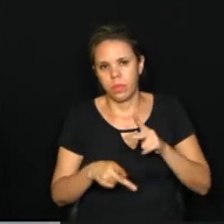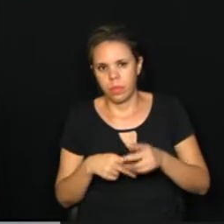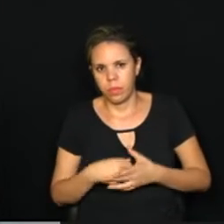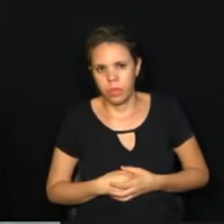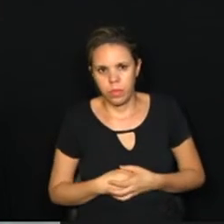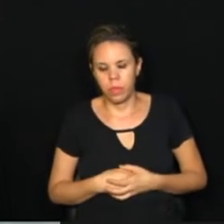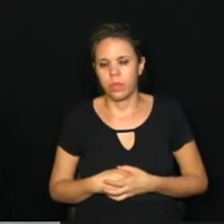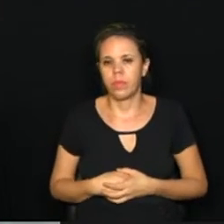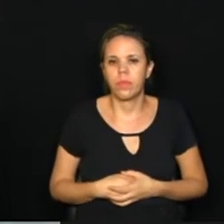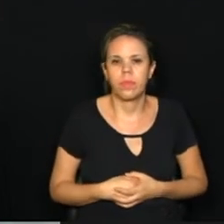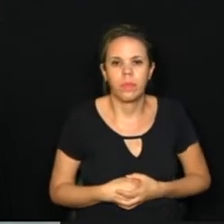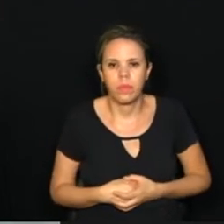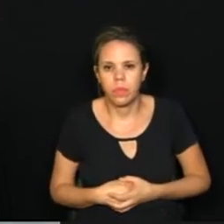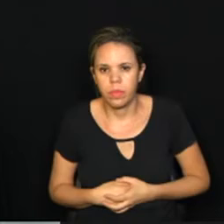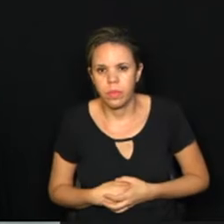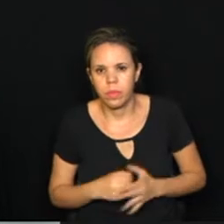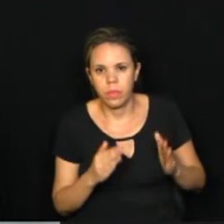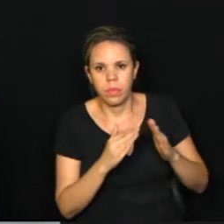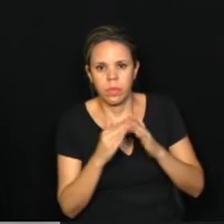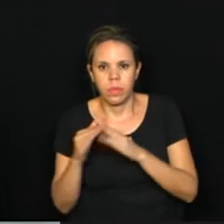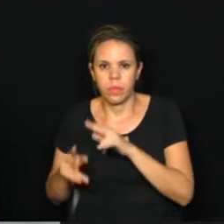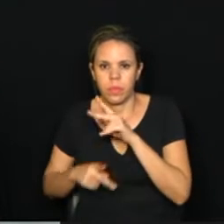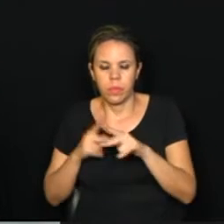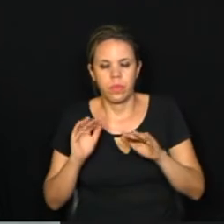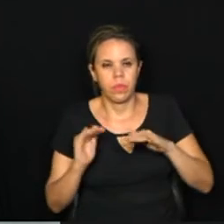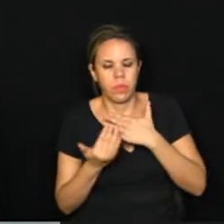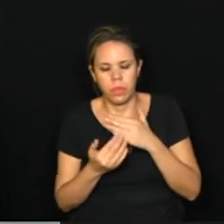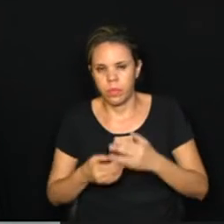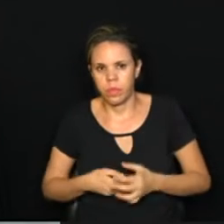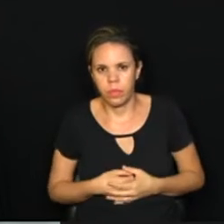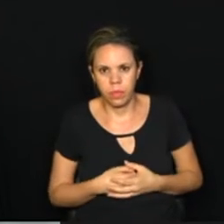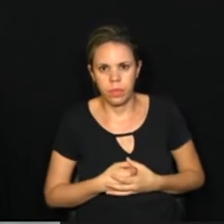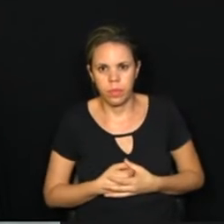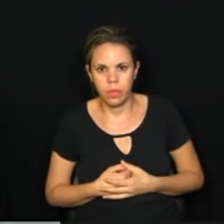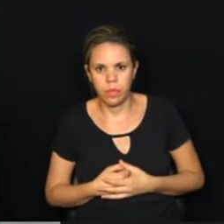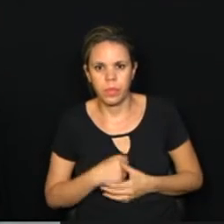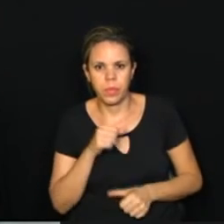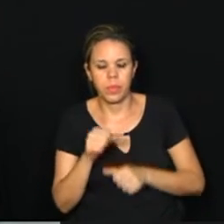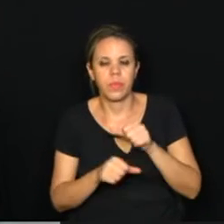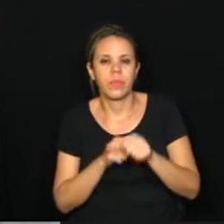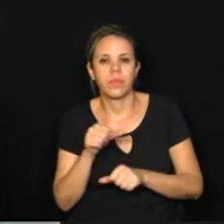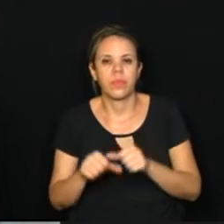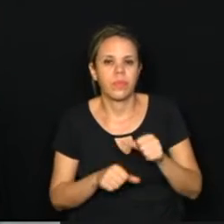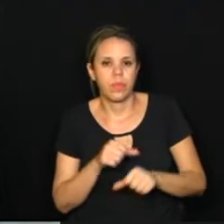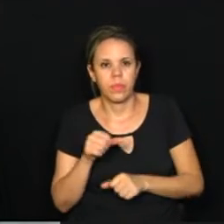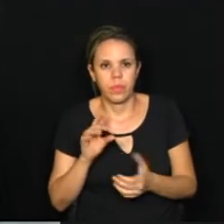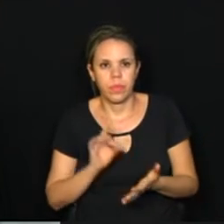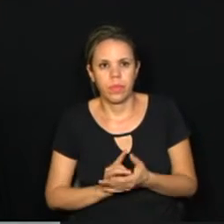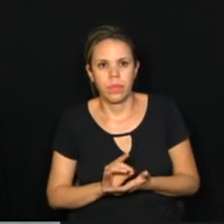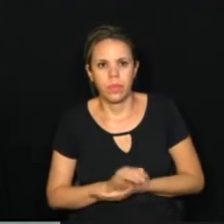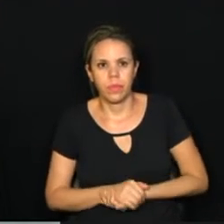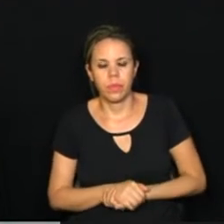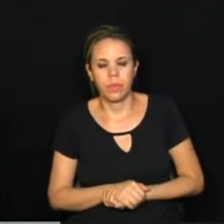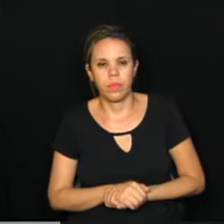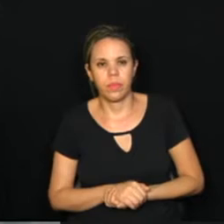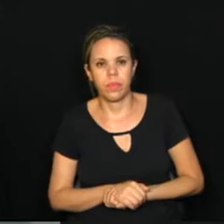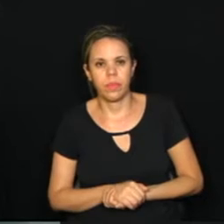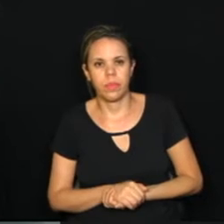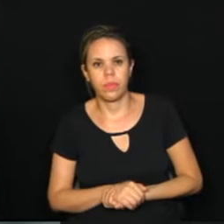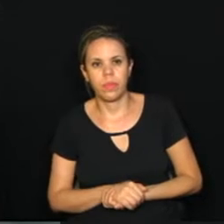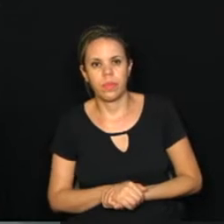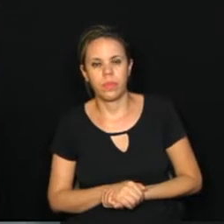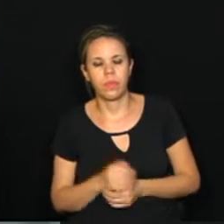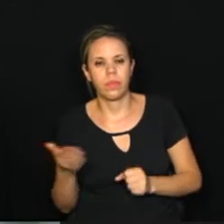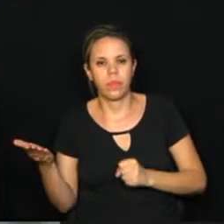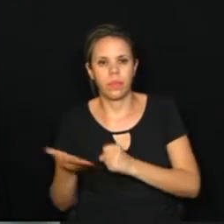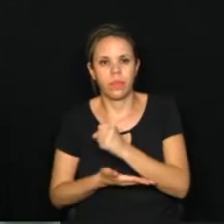da saúde dos vizinhos e da comunidade, se torne uma realidade. Então,